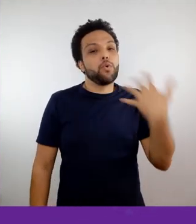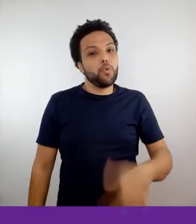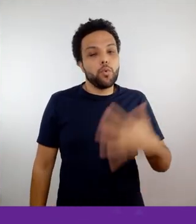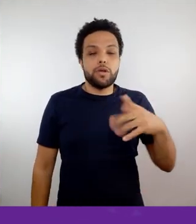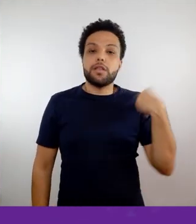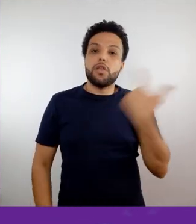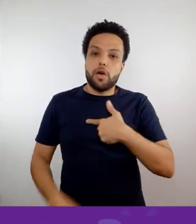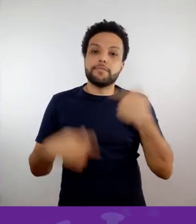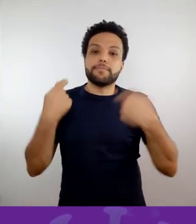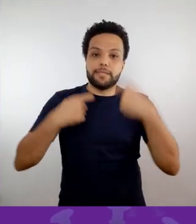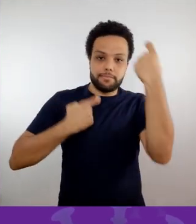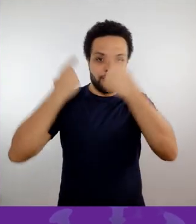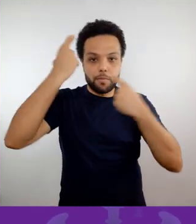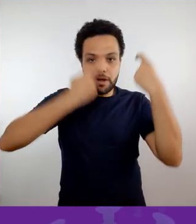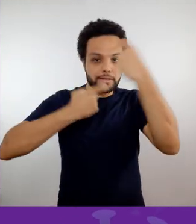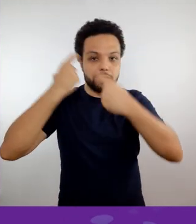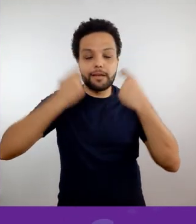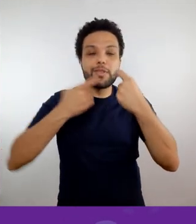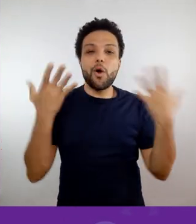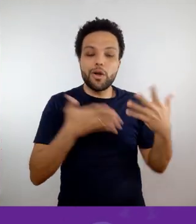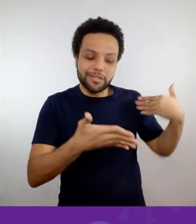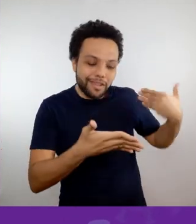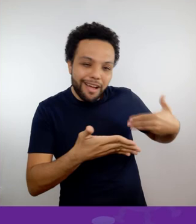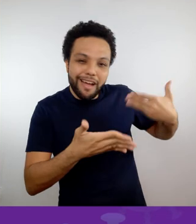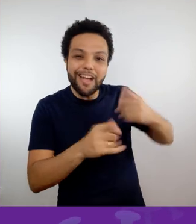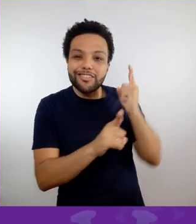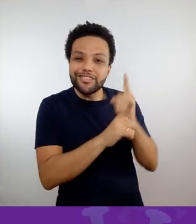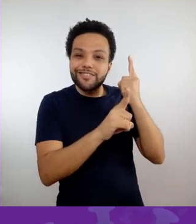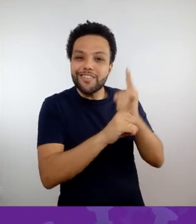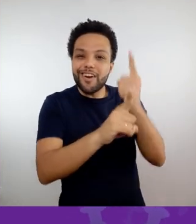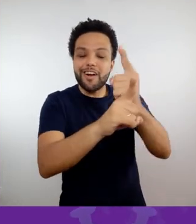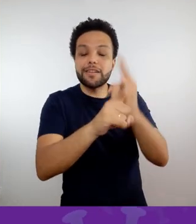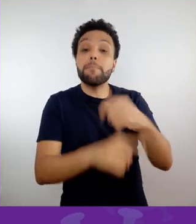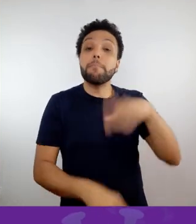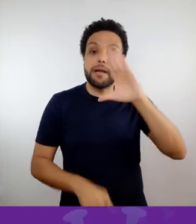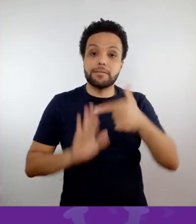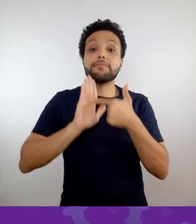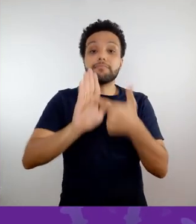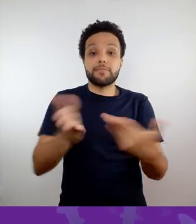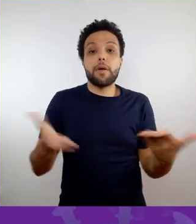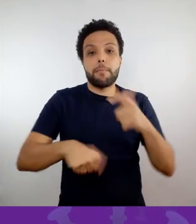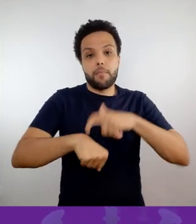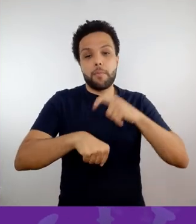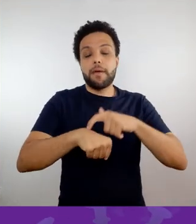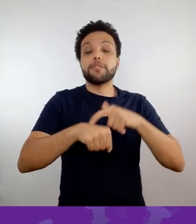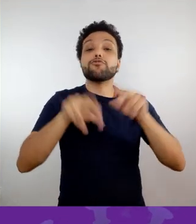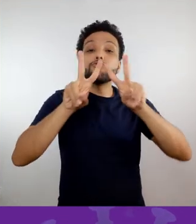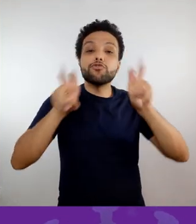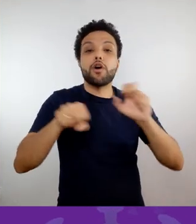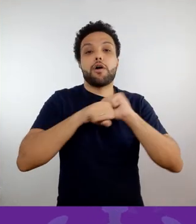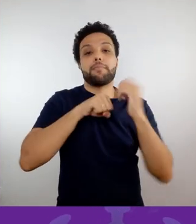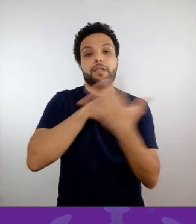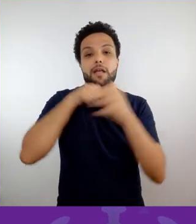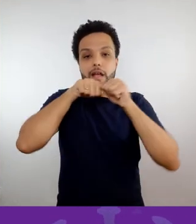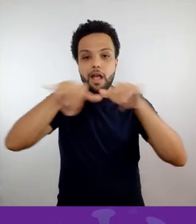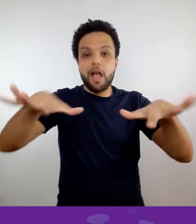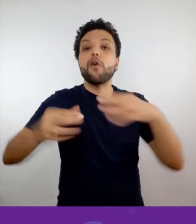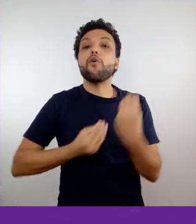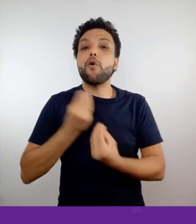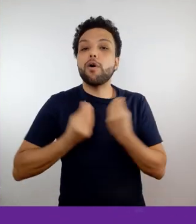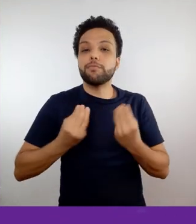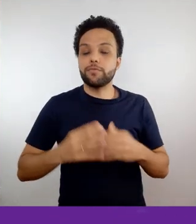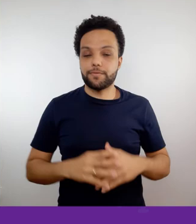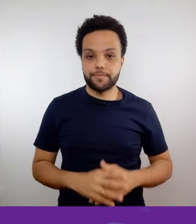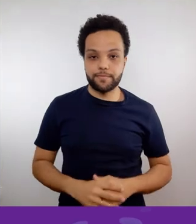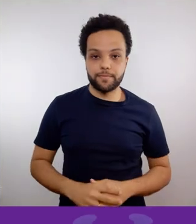então é nesse sentido que a gente vai ter uma preocupação maior com essas descobertas que tem sido mais evidenciados agora neste